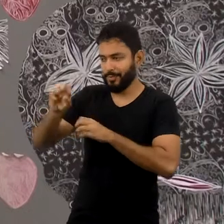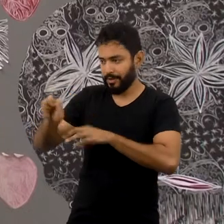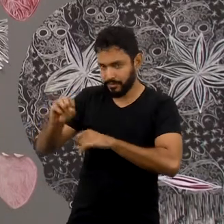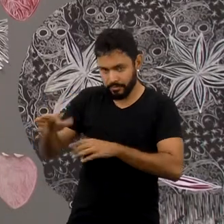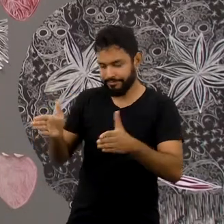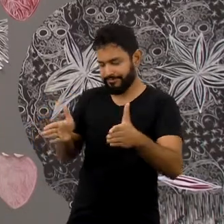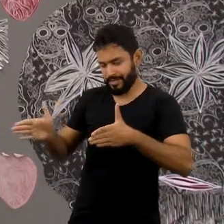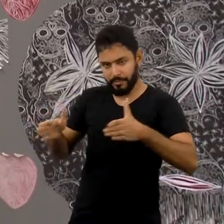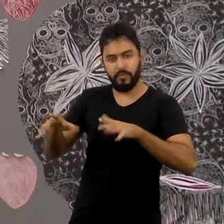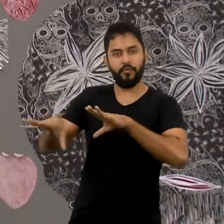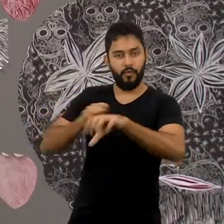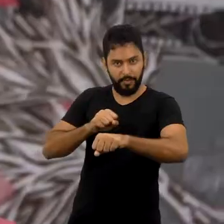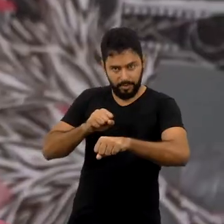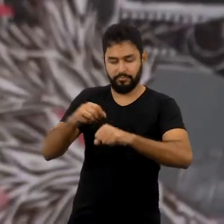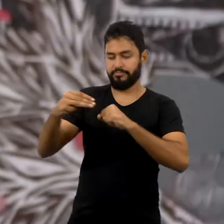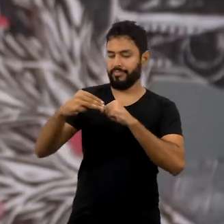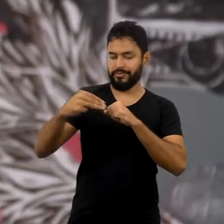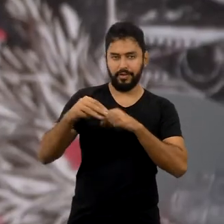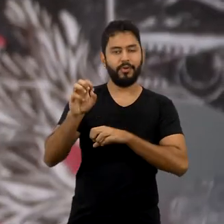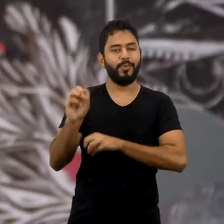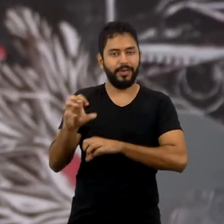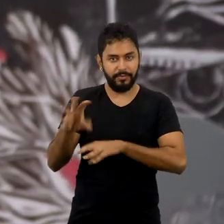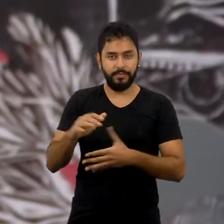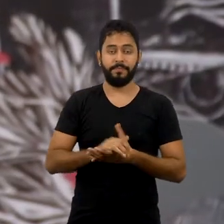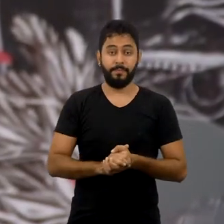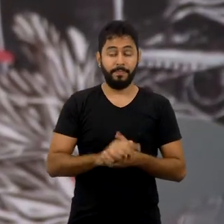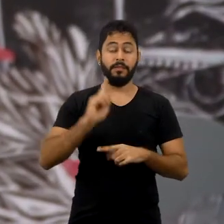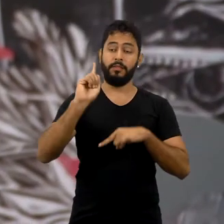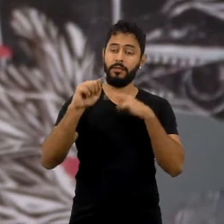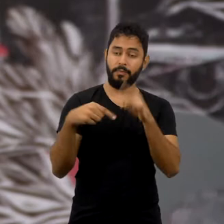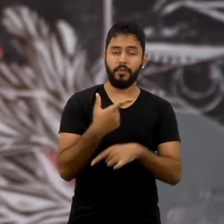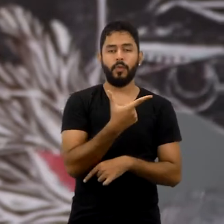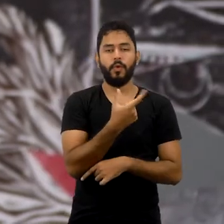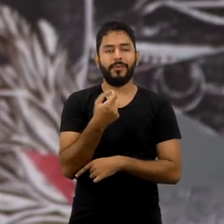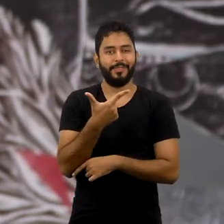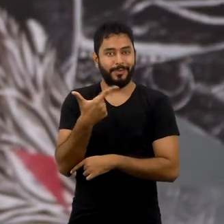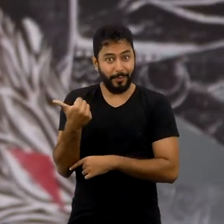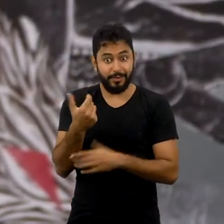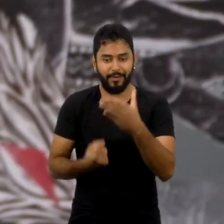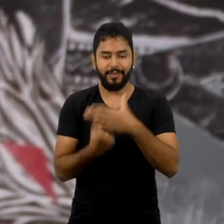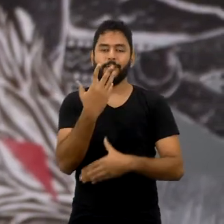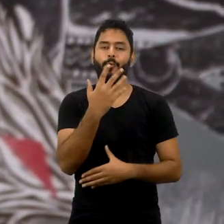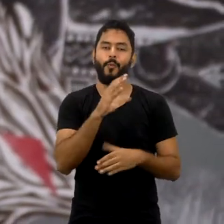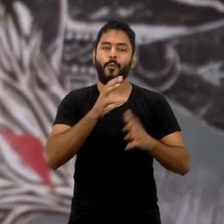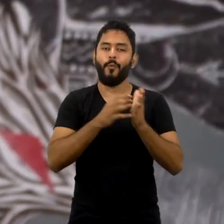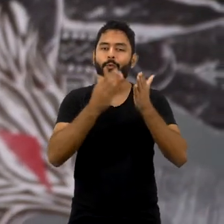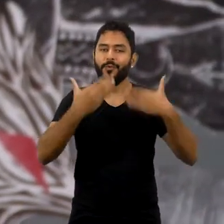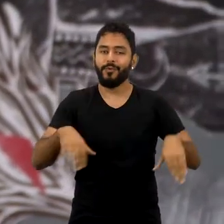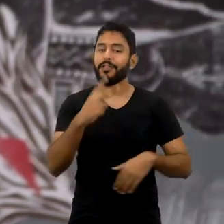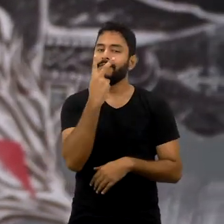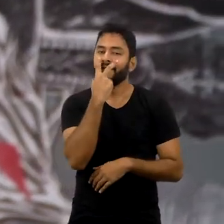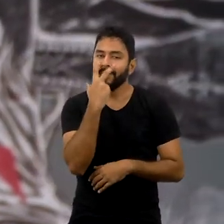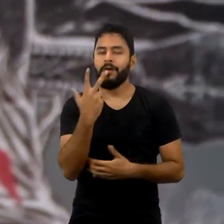eu fiz o mestrado em Educação. E aí em 2012 surgiu o concurso em Vitória de Santo Antão, eu fiz o concurso